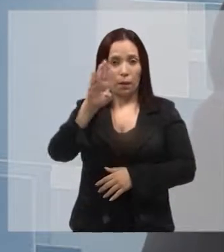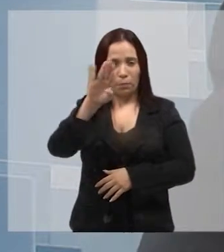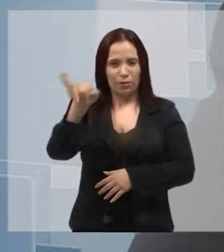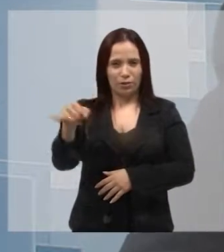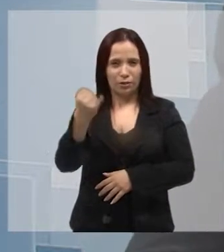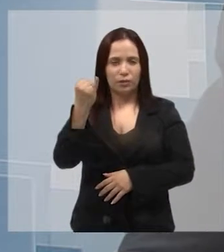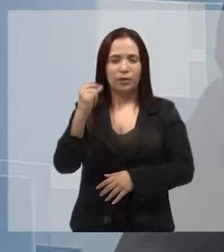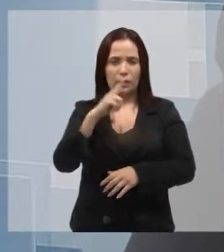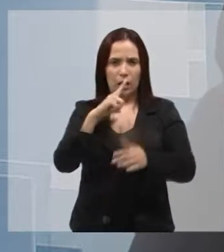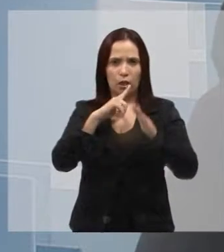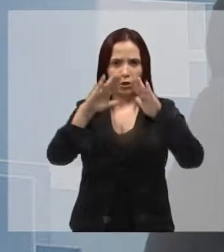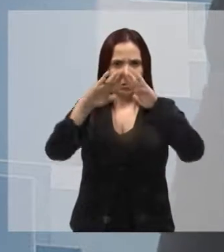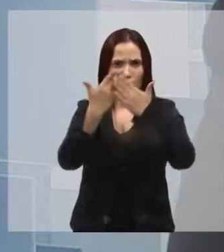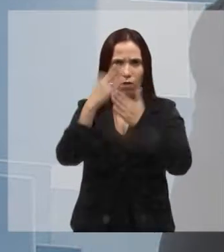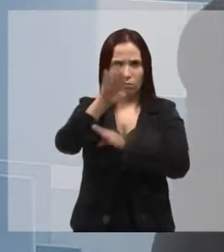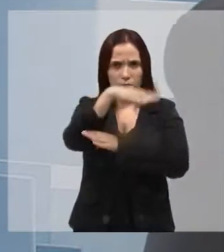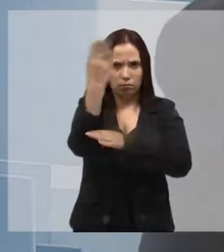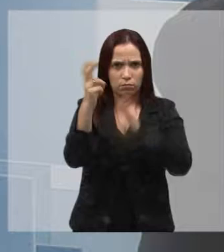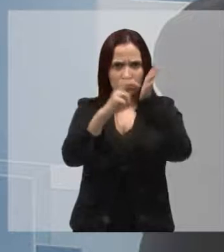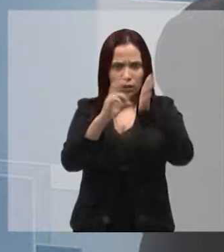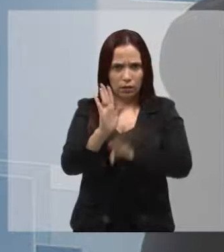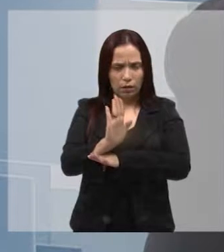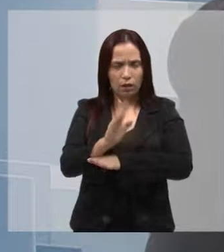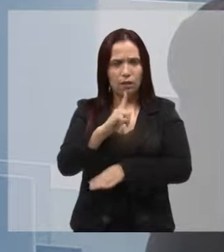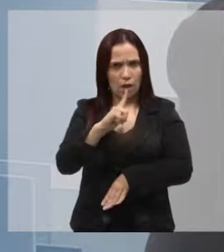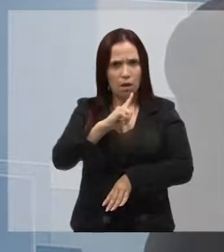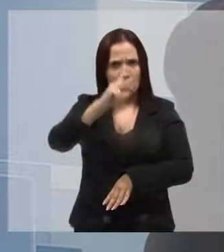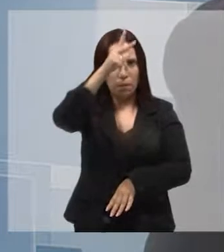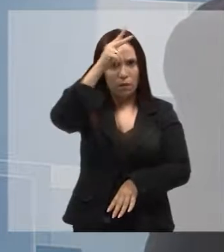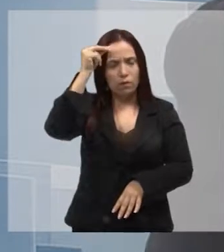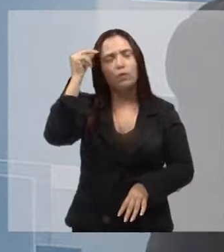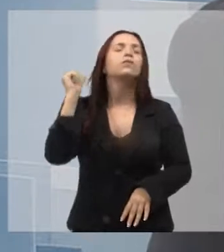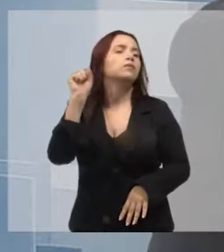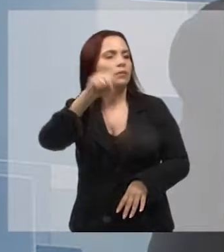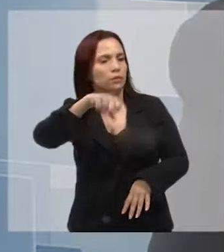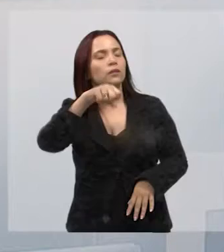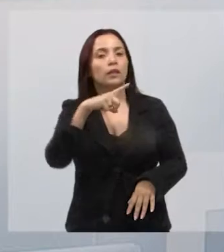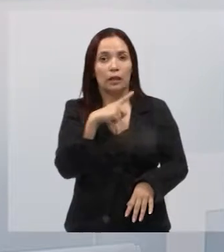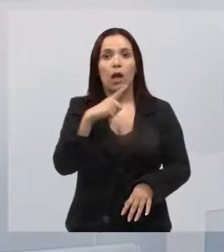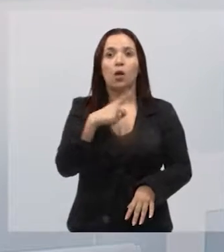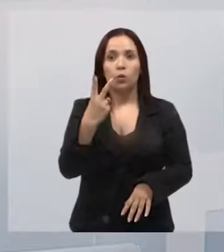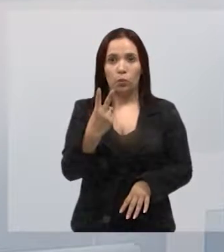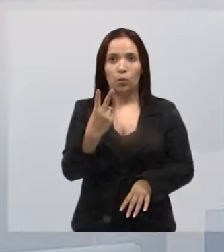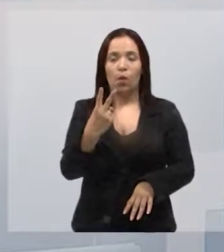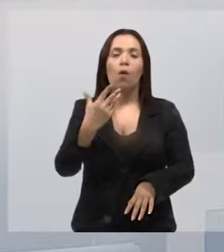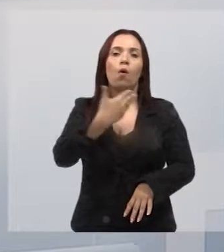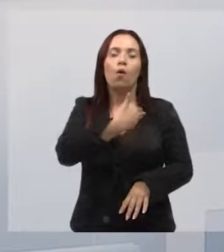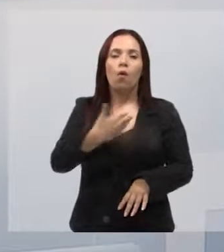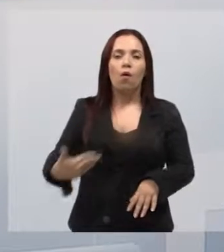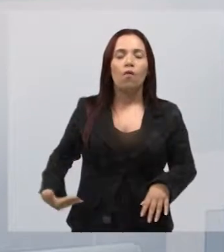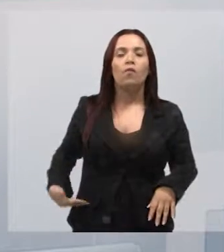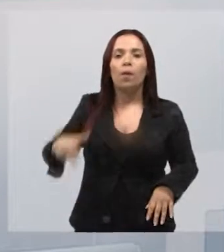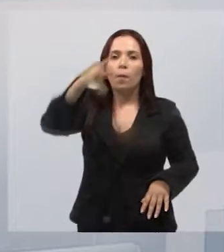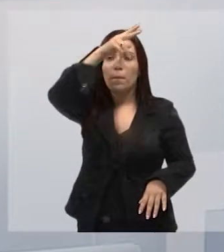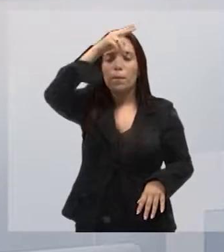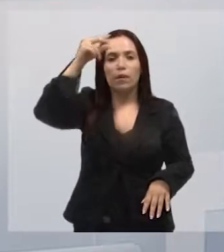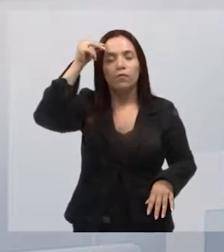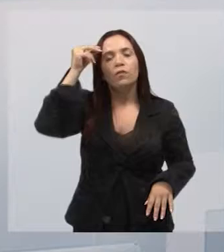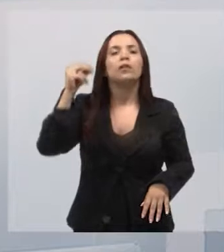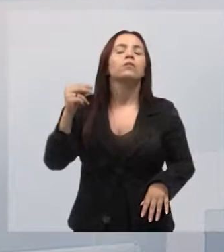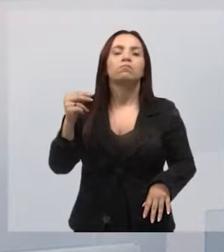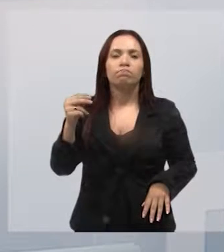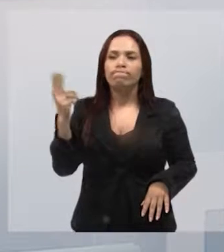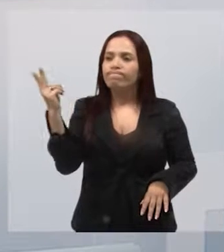Jardim, como é que é isso lá? Tem algumas da prefeitura? Tem, já temos 2 e o governador e o prefeito têm